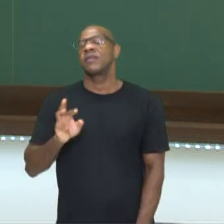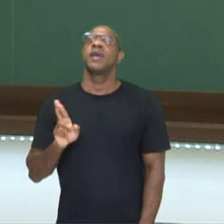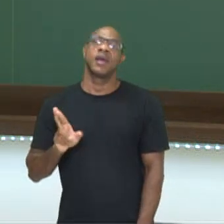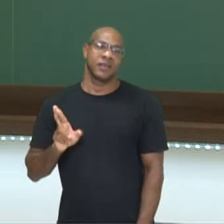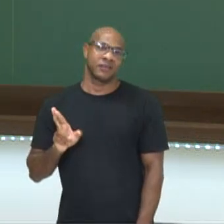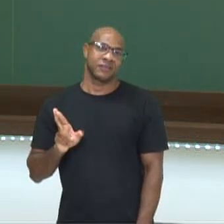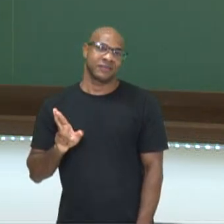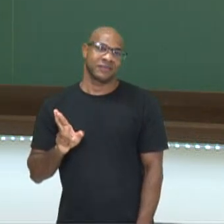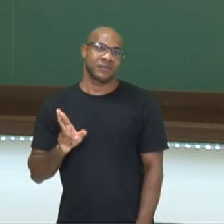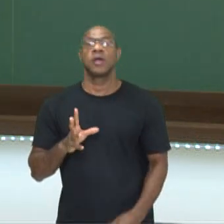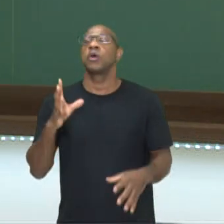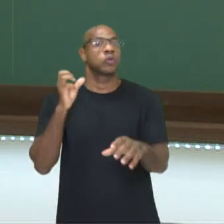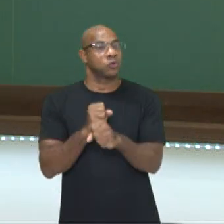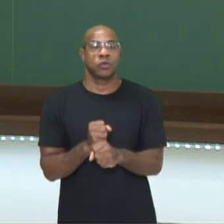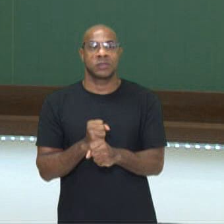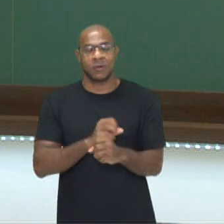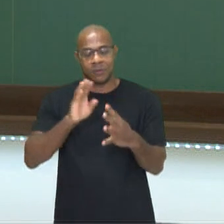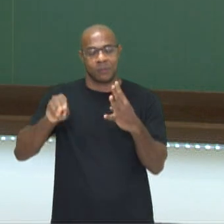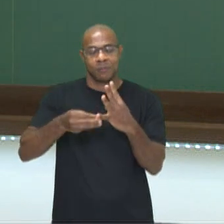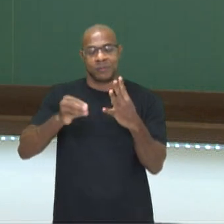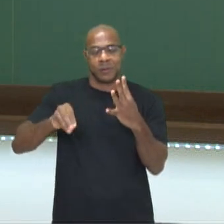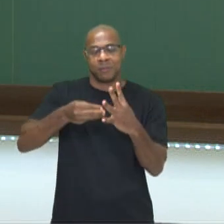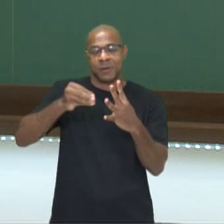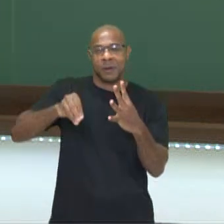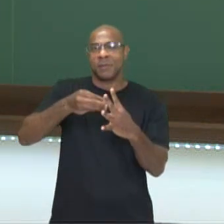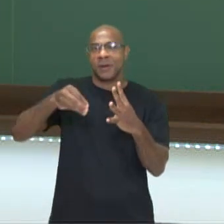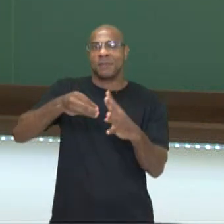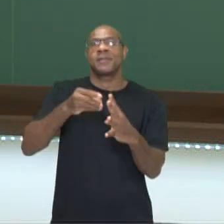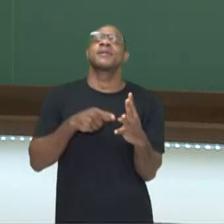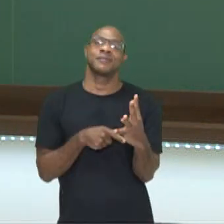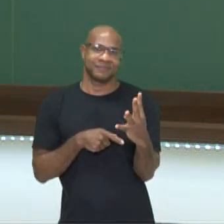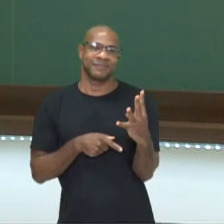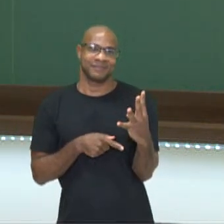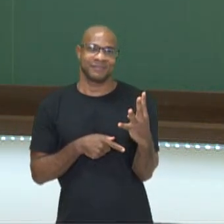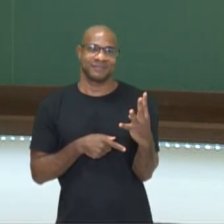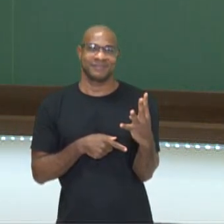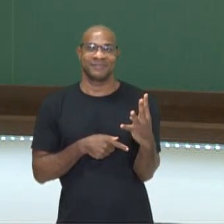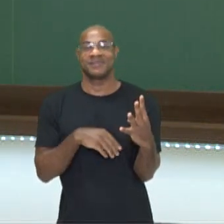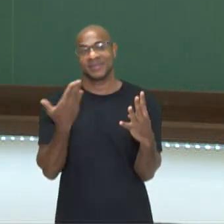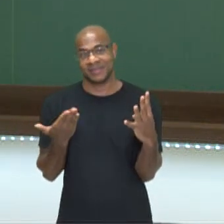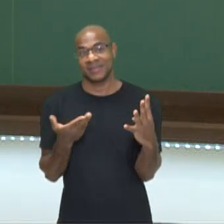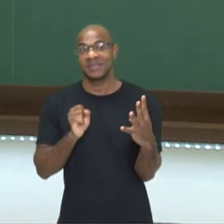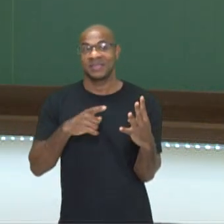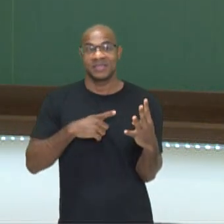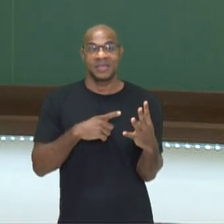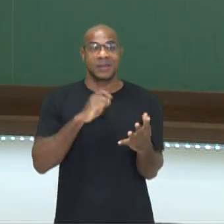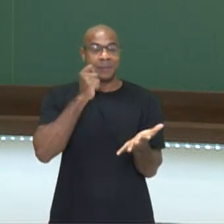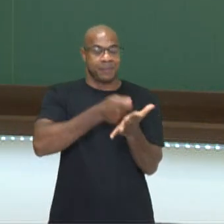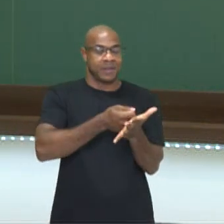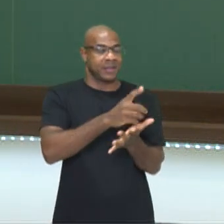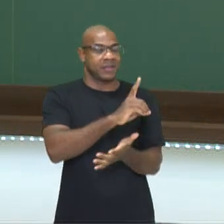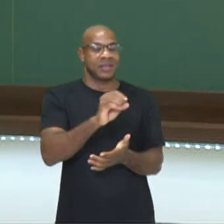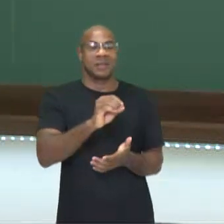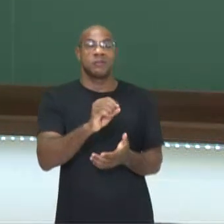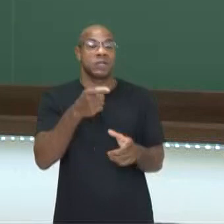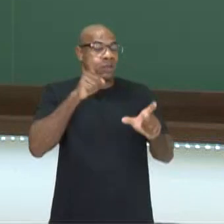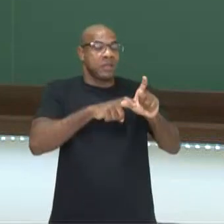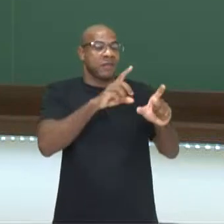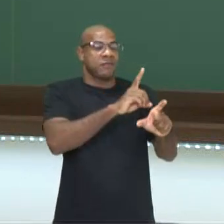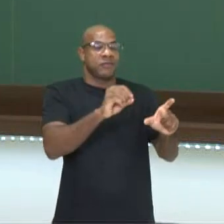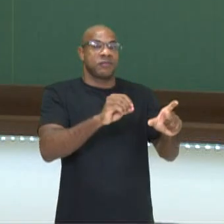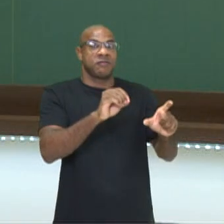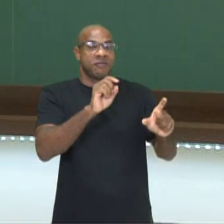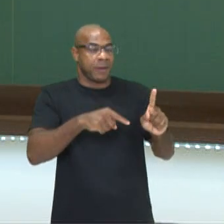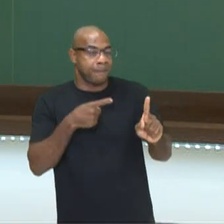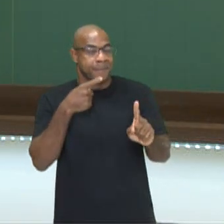que é isso? O total do acréscimo. Então, você vai acrescentar na sua dívida R$20. Então, se você deve R$100 e você vai pagar mais 20, esses